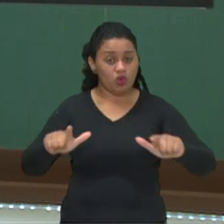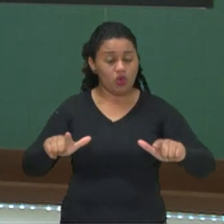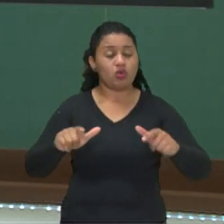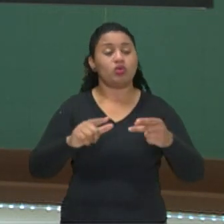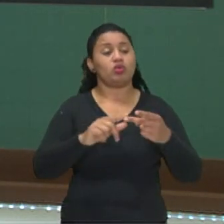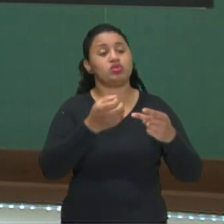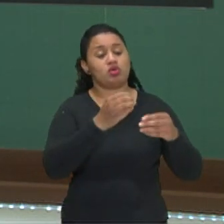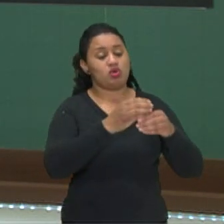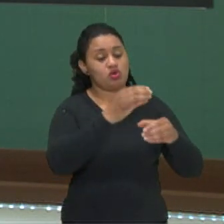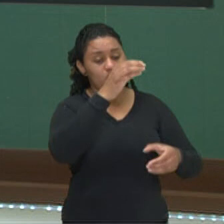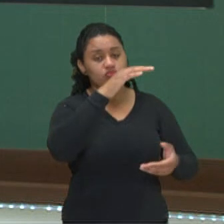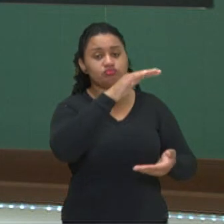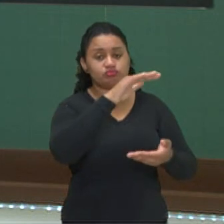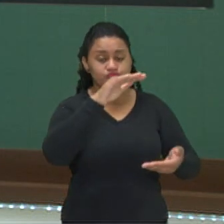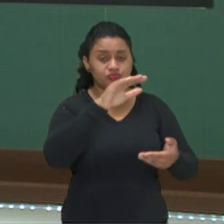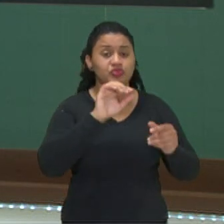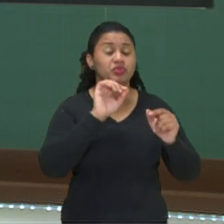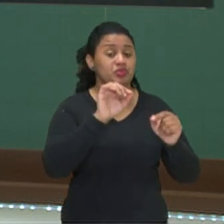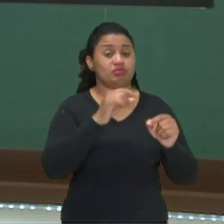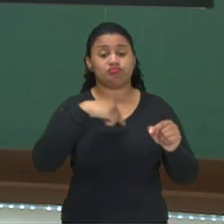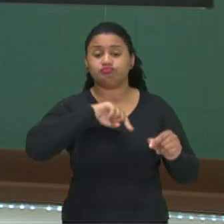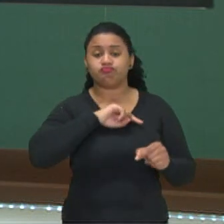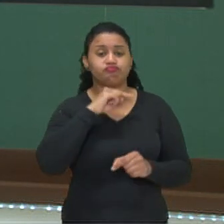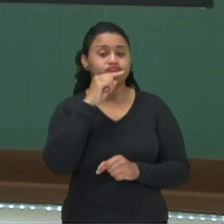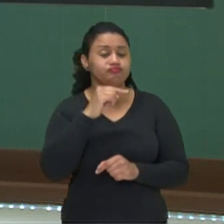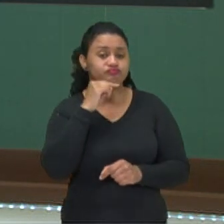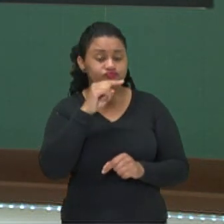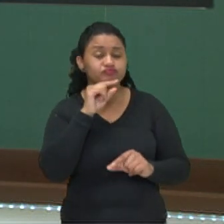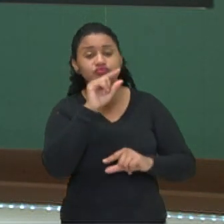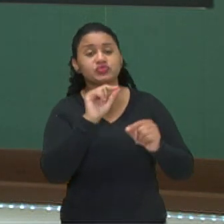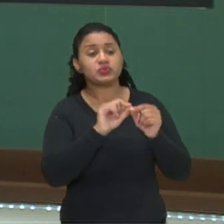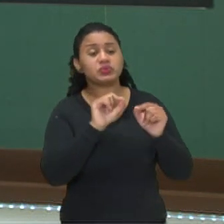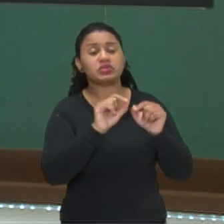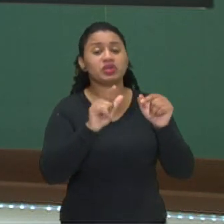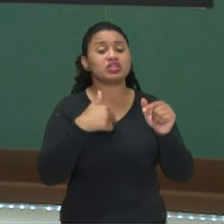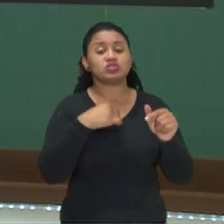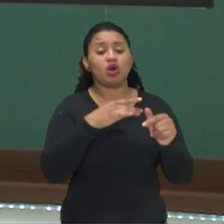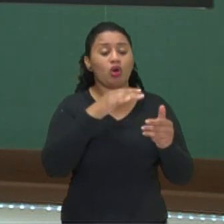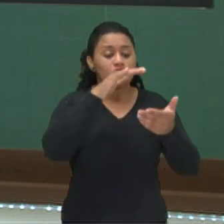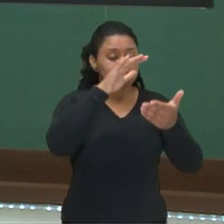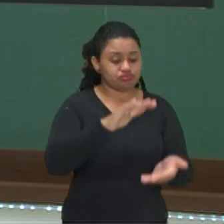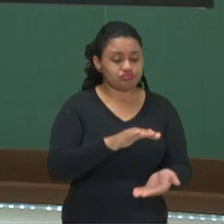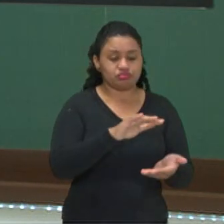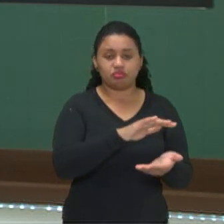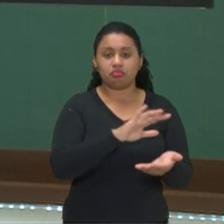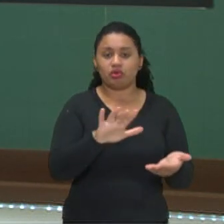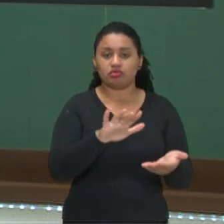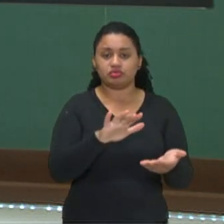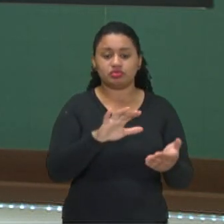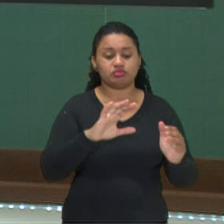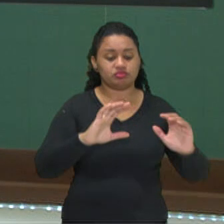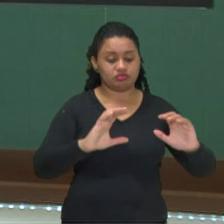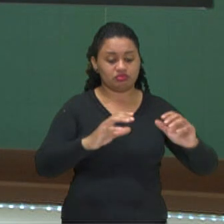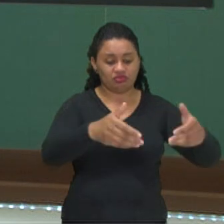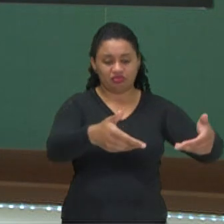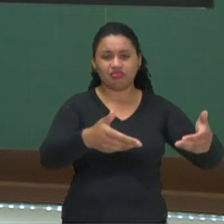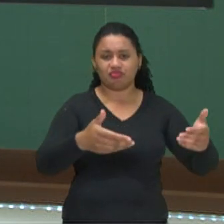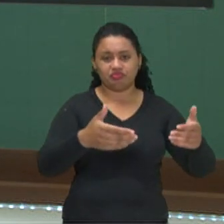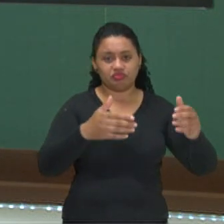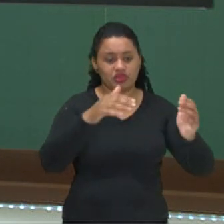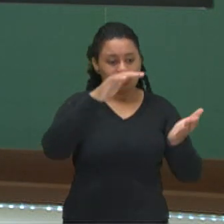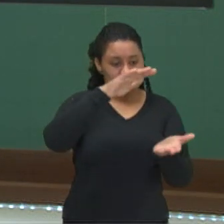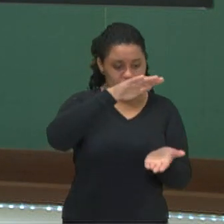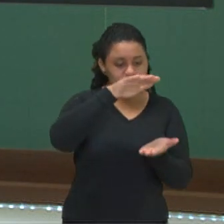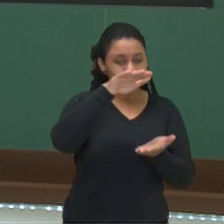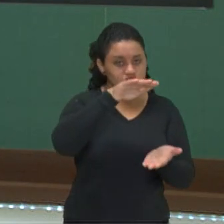lateral do cilindro, nós não conseguimos colocar ela em apenas um plano. Nós conseguimos colocar a base deles, né?